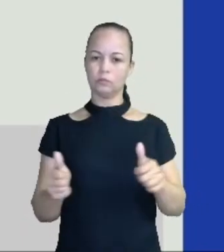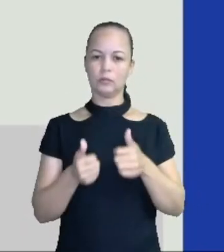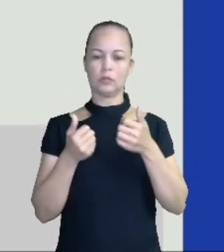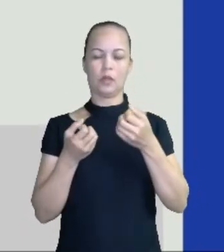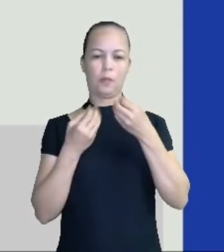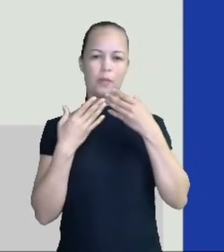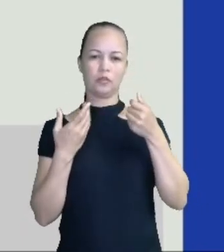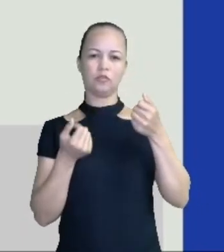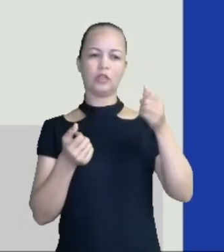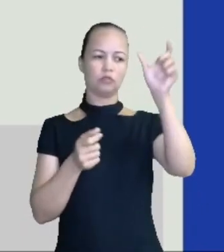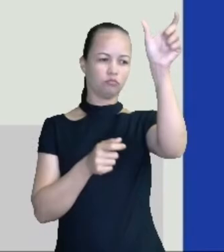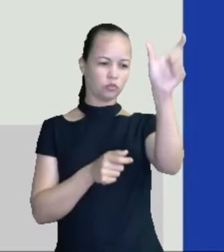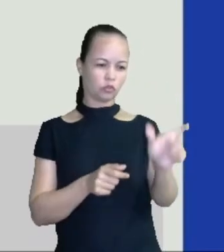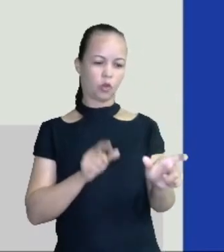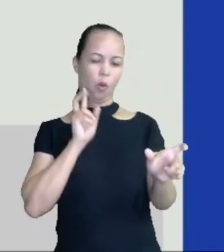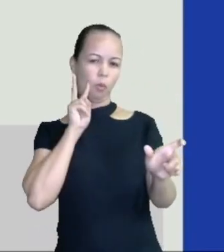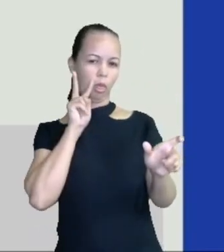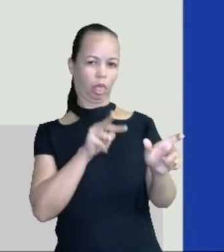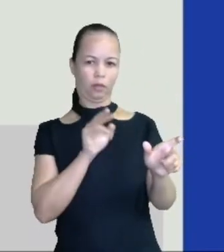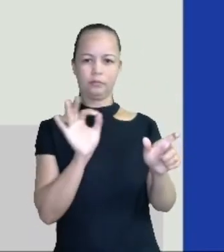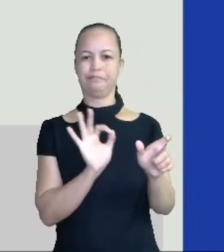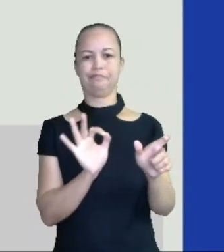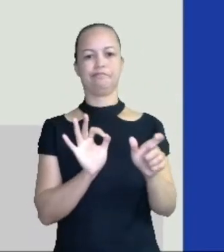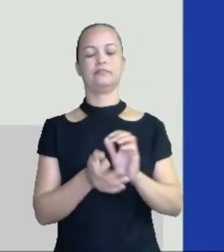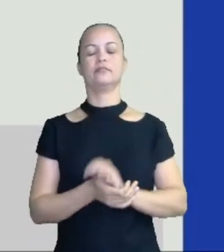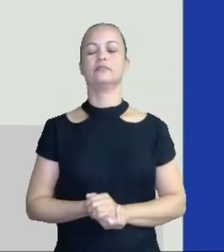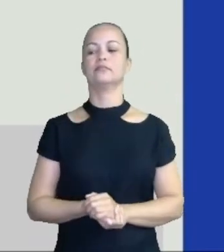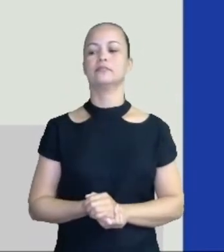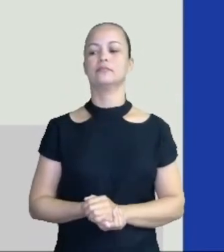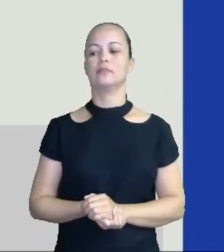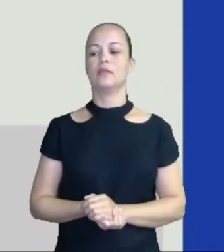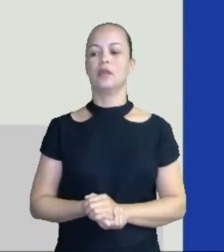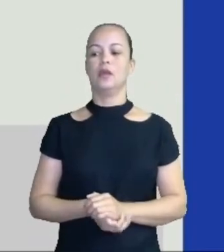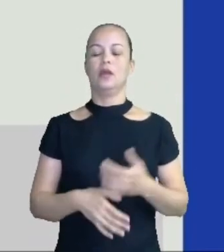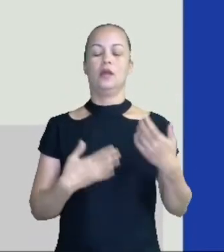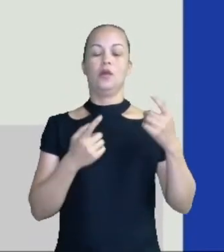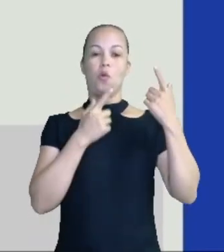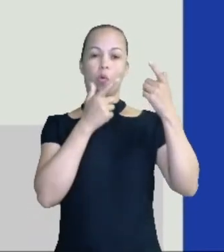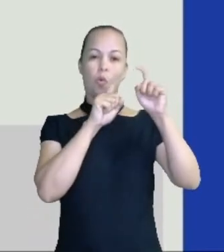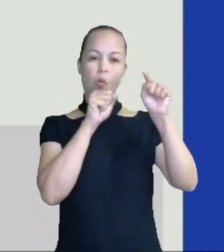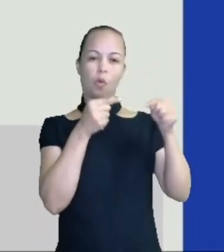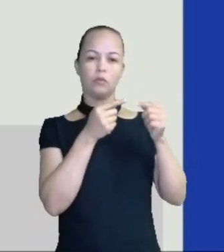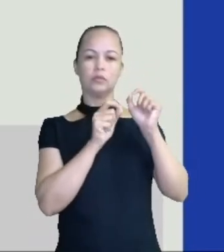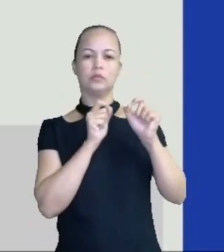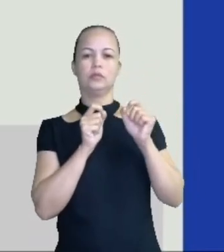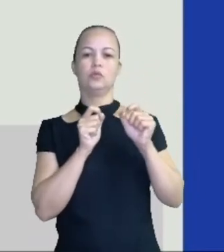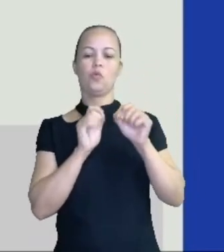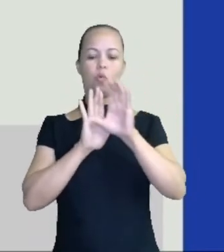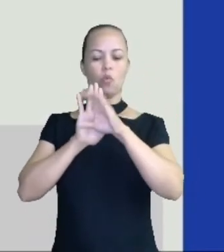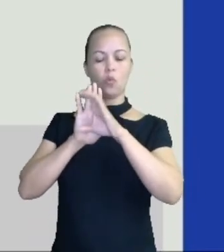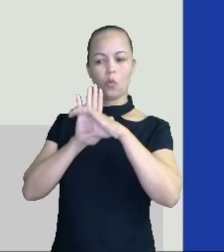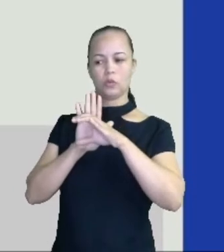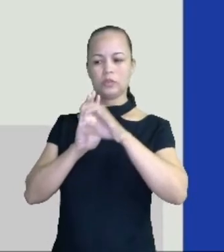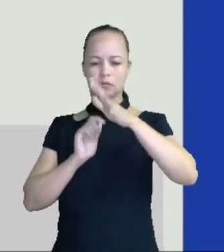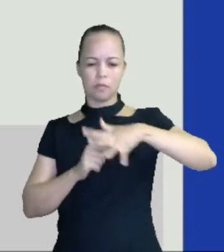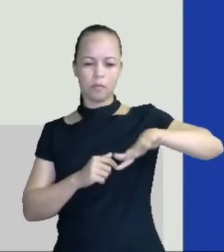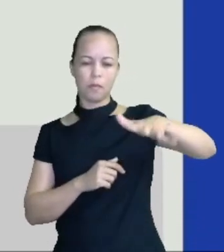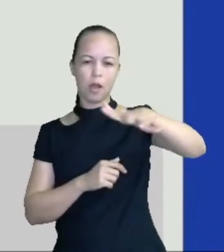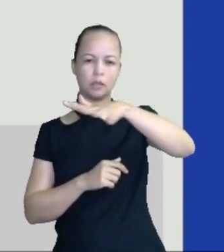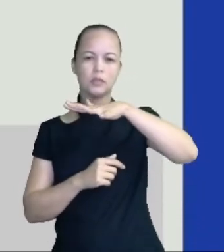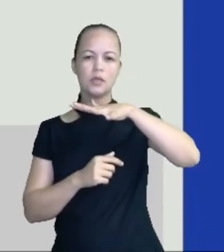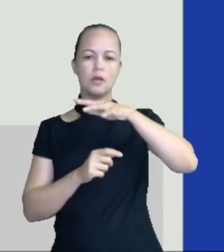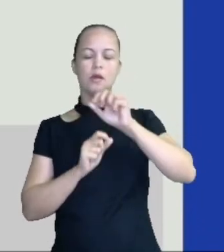bem-estar físico. Outra afirmativa. O conceito de saúde é muito mais amplo do que apenas